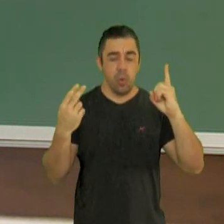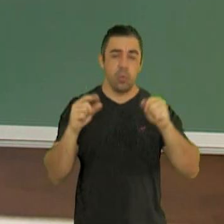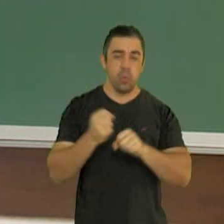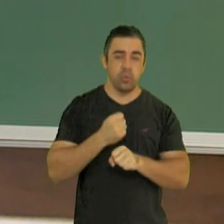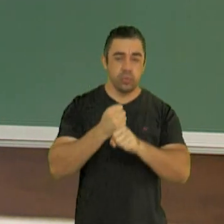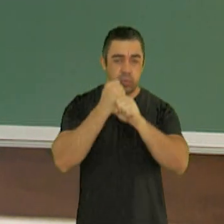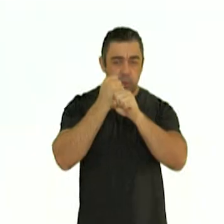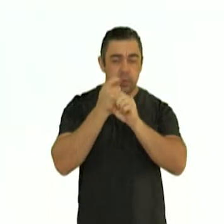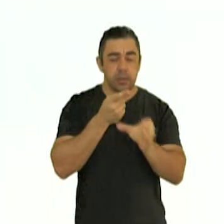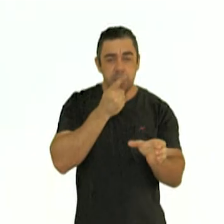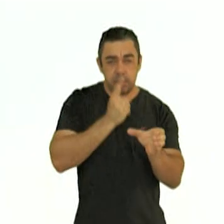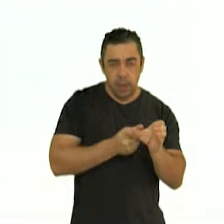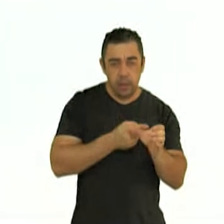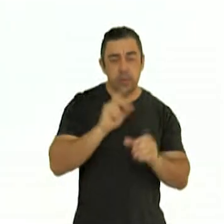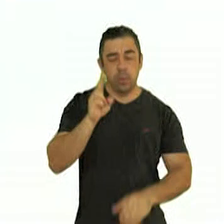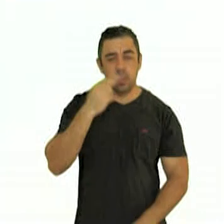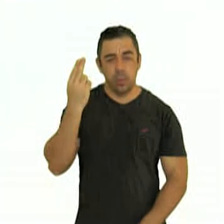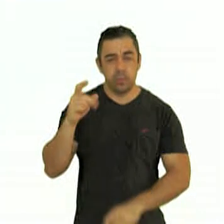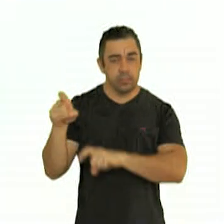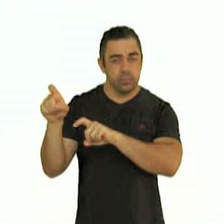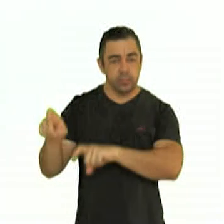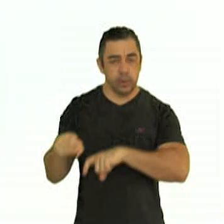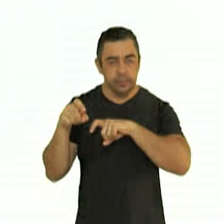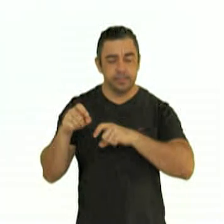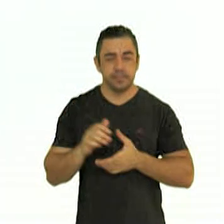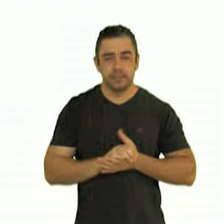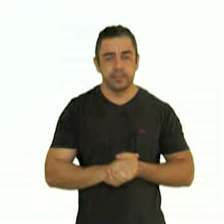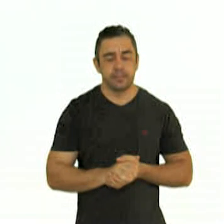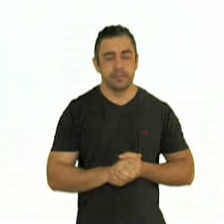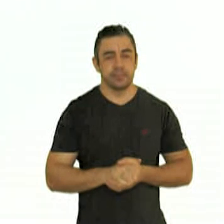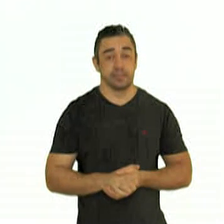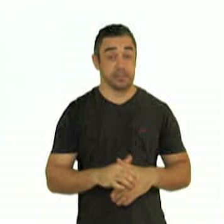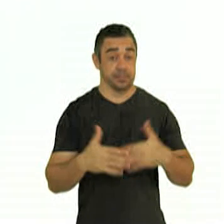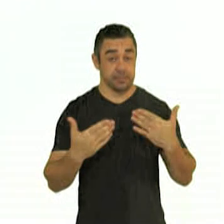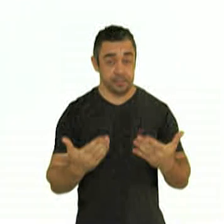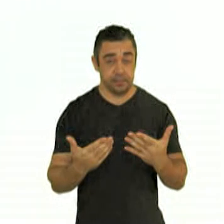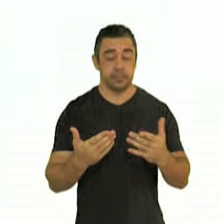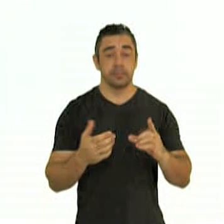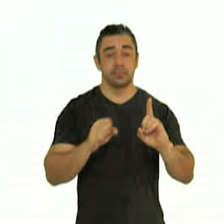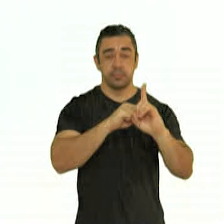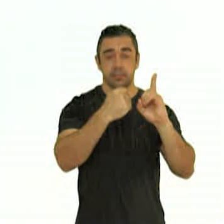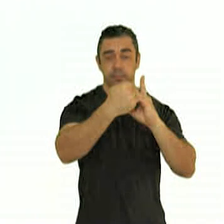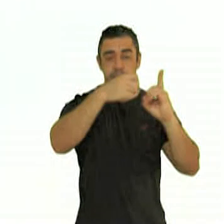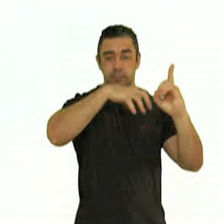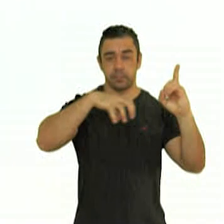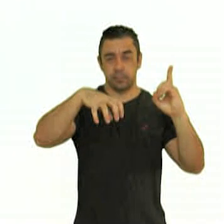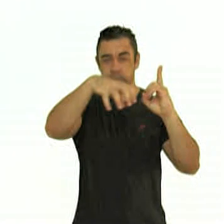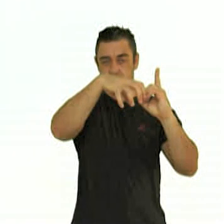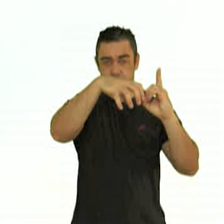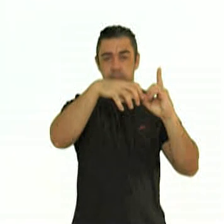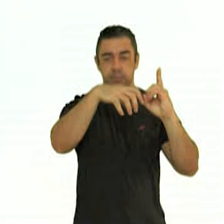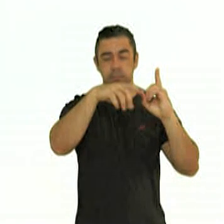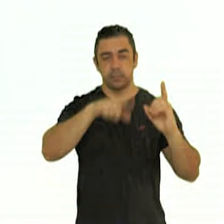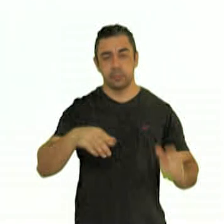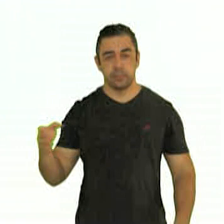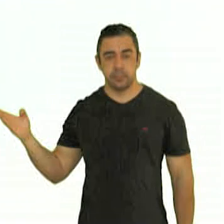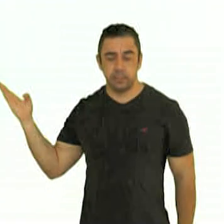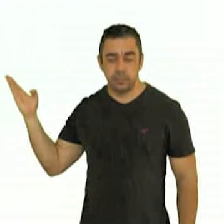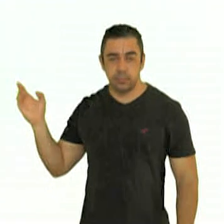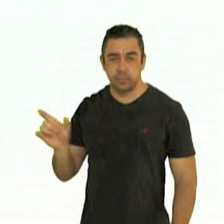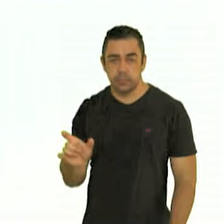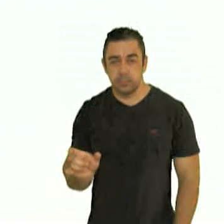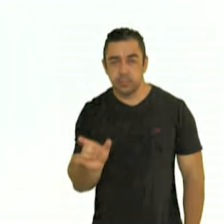ou rurais. A dinâmica da socioespacialidade, hein? Até coloquei de propósito aí a